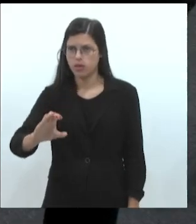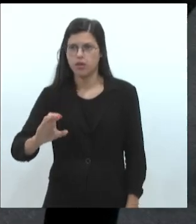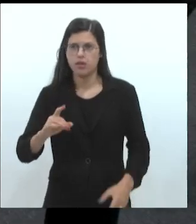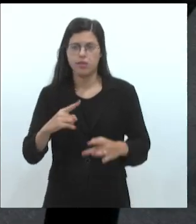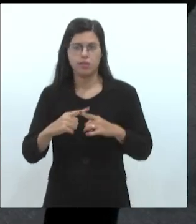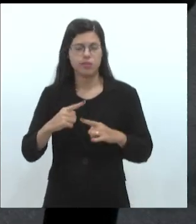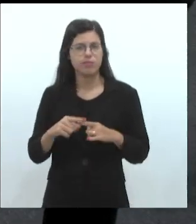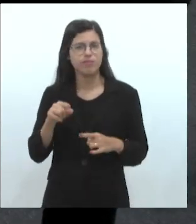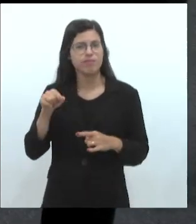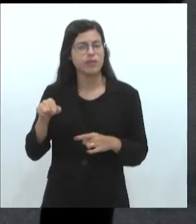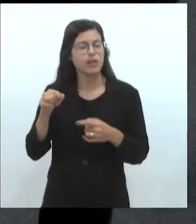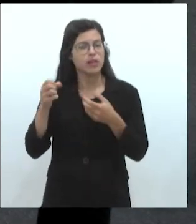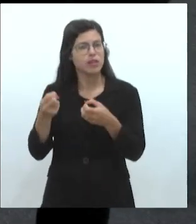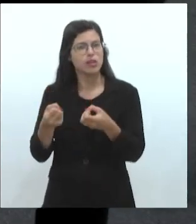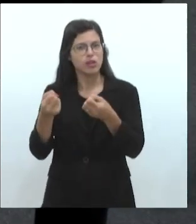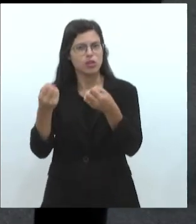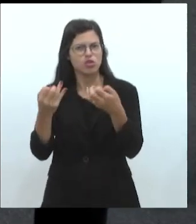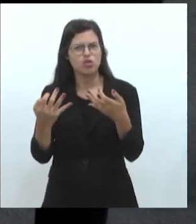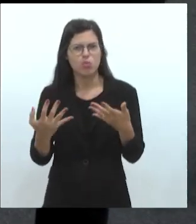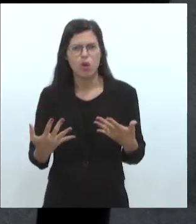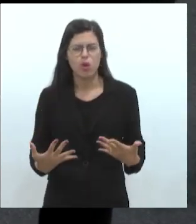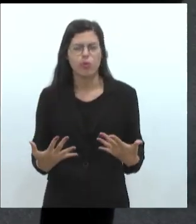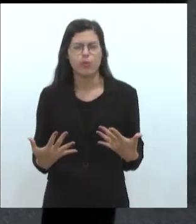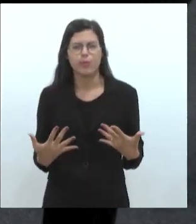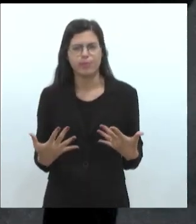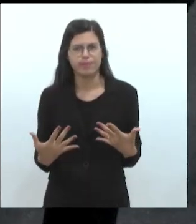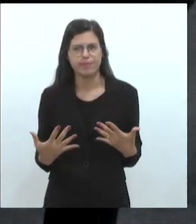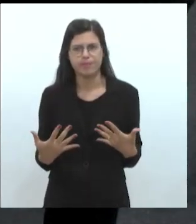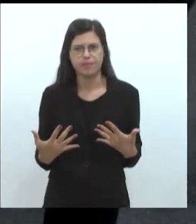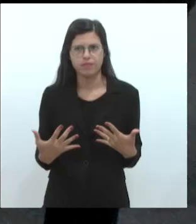ele explicou o que era